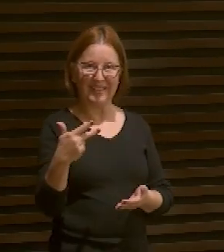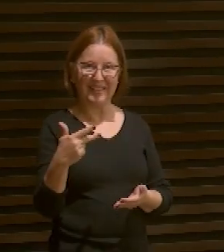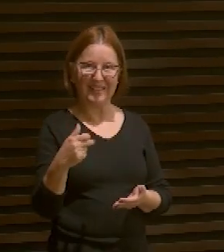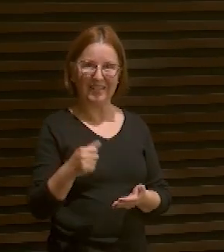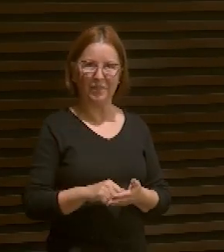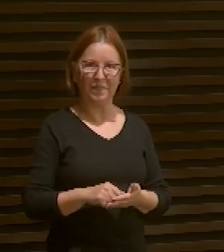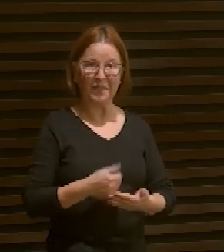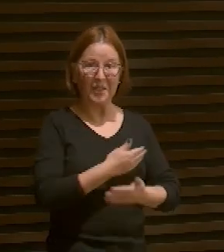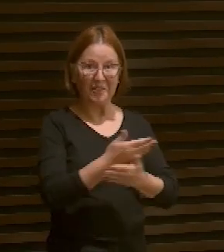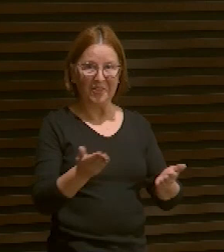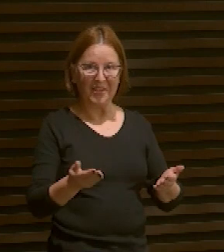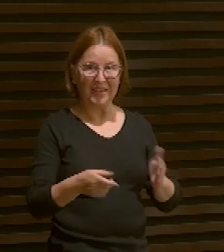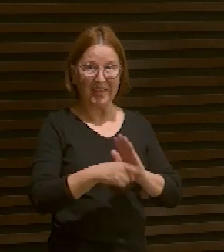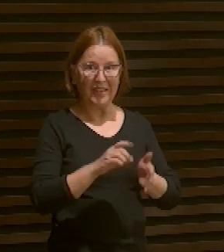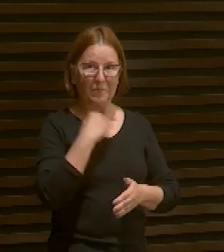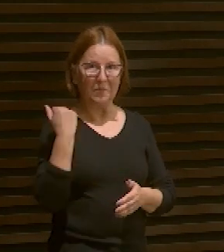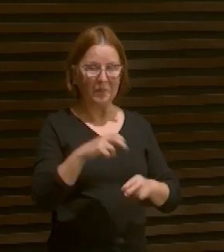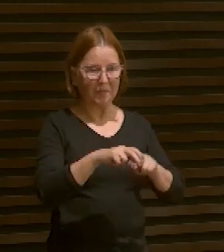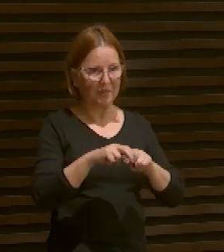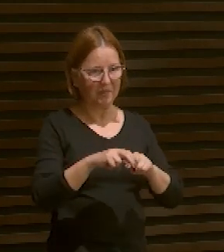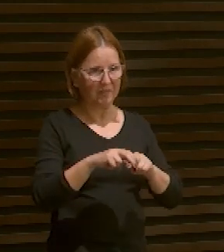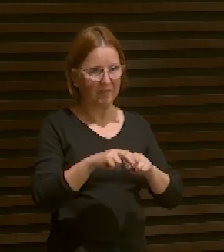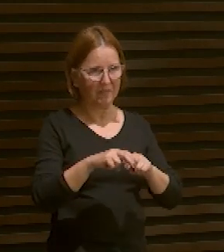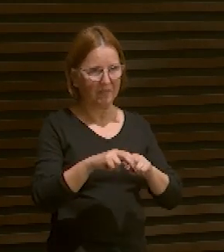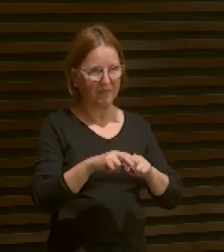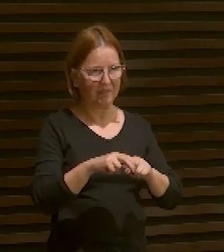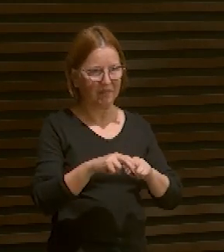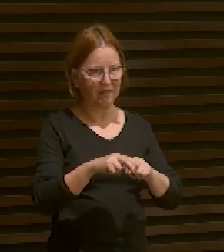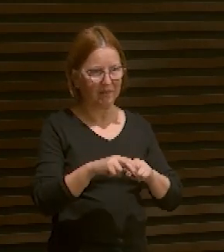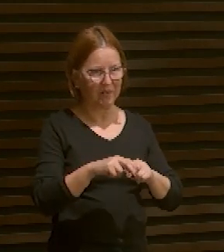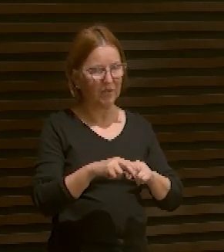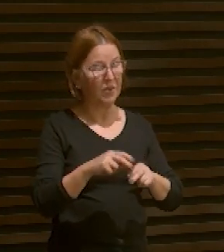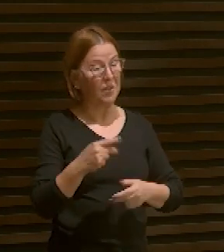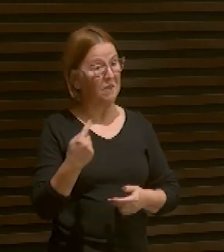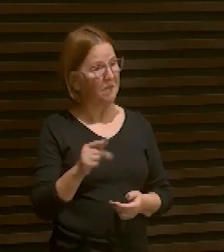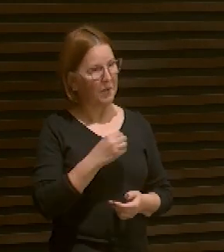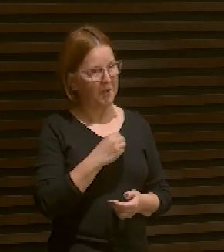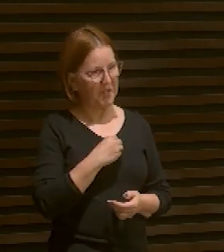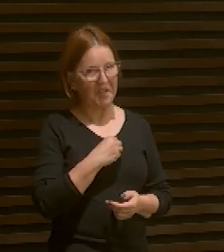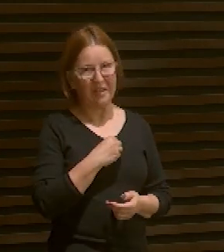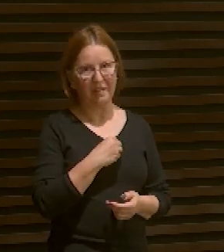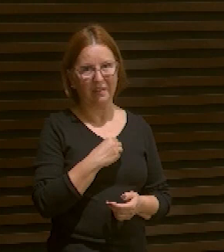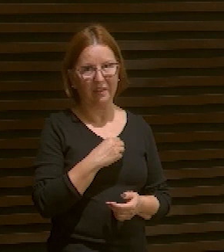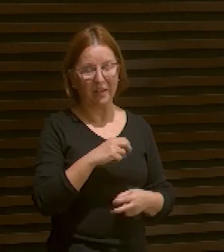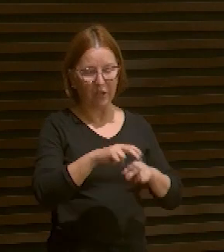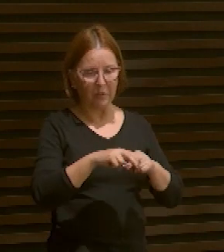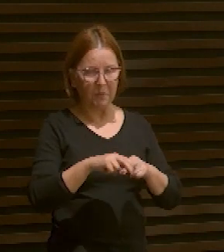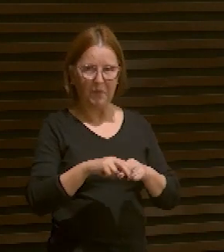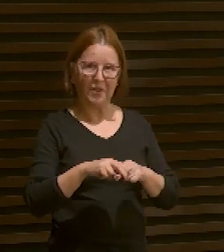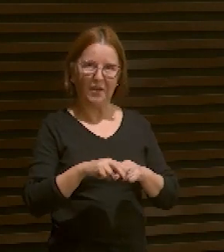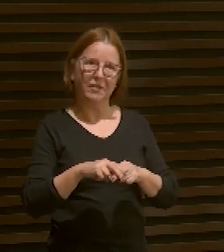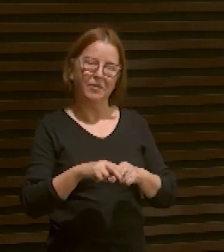E a vós outros, que estáveis mortos pelas vossas transgressões, e pela incircuncisão da vossa carne, vos